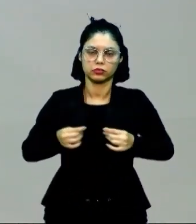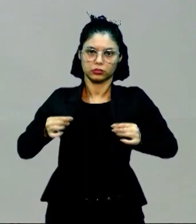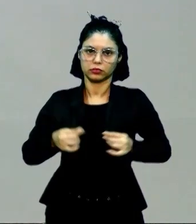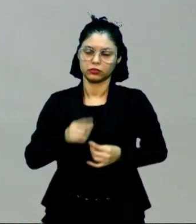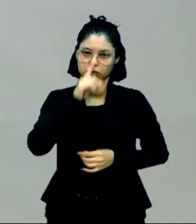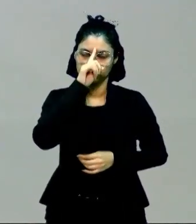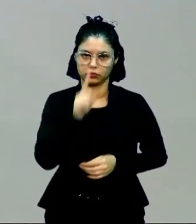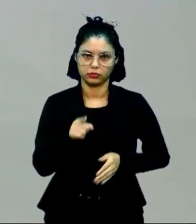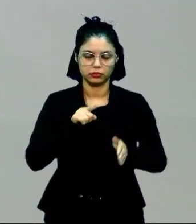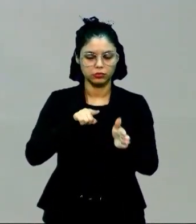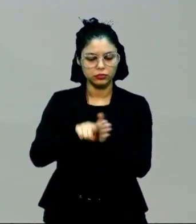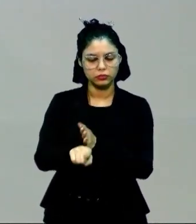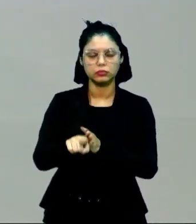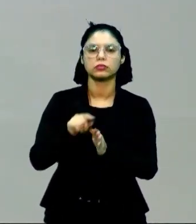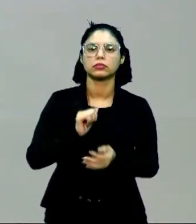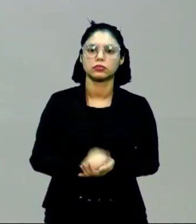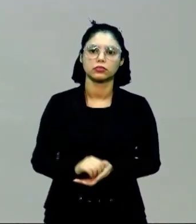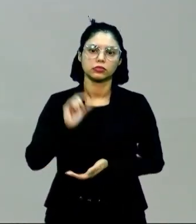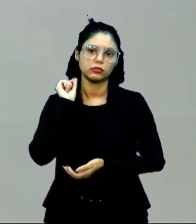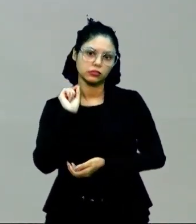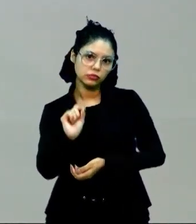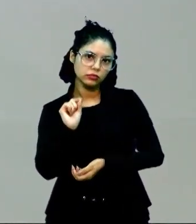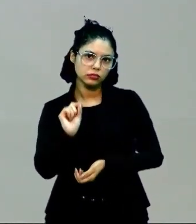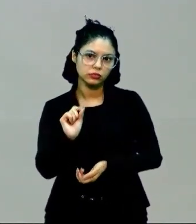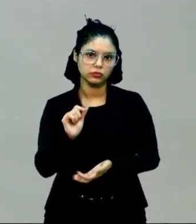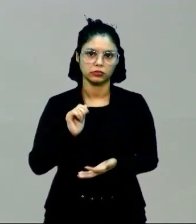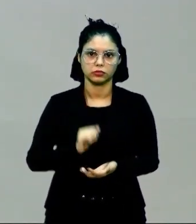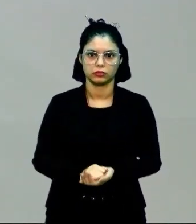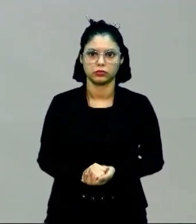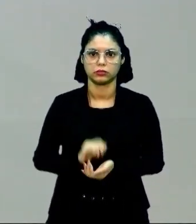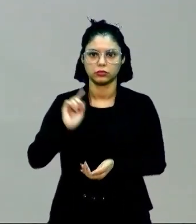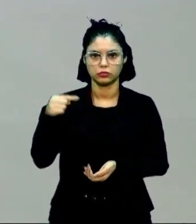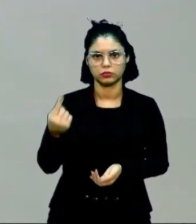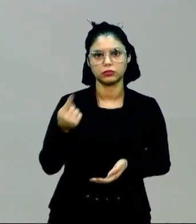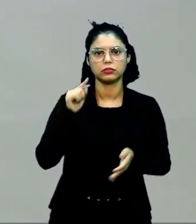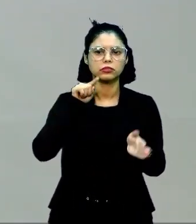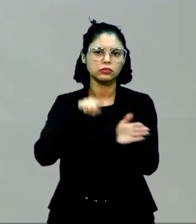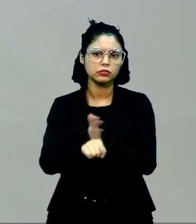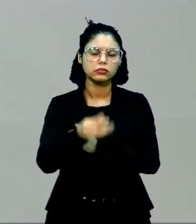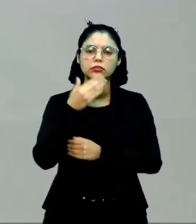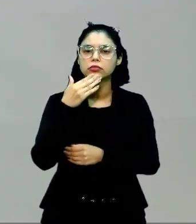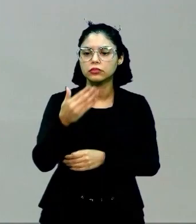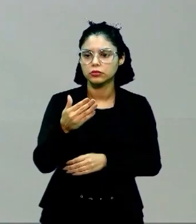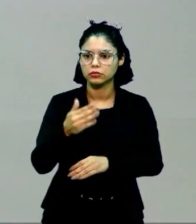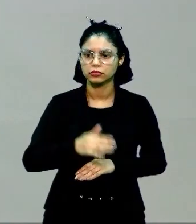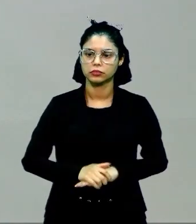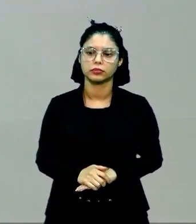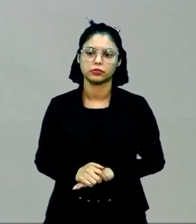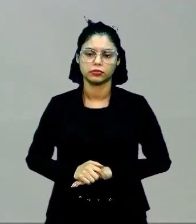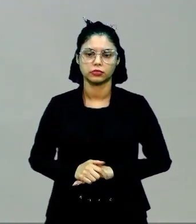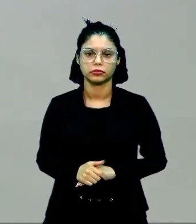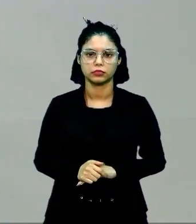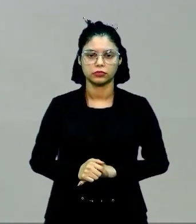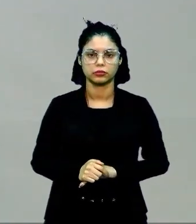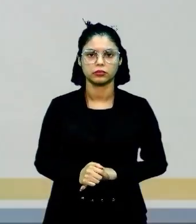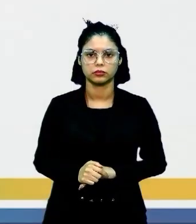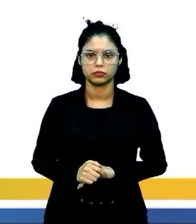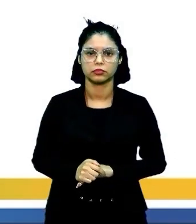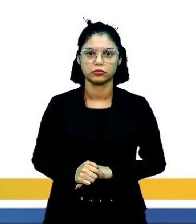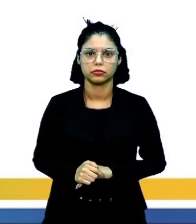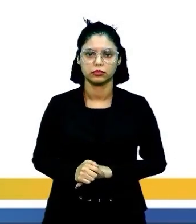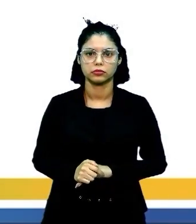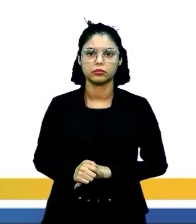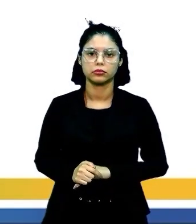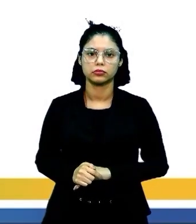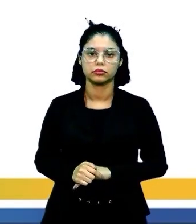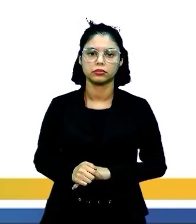ao comando da questão. O que é que a questão, né? O que é que está sendo solicitado a você?